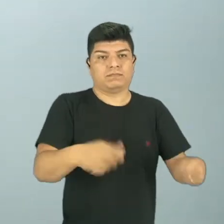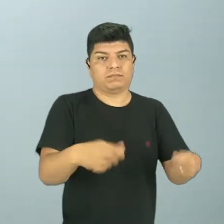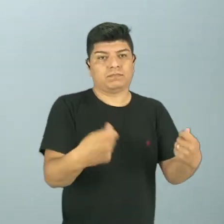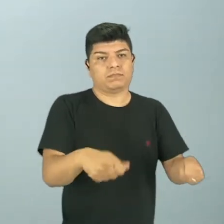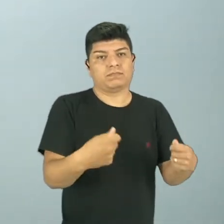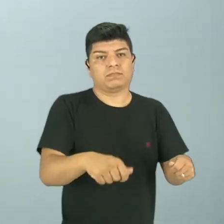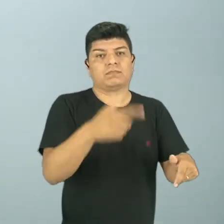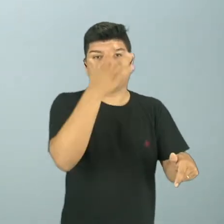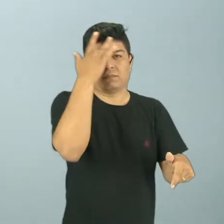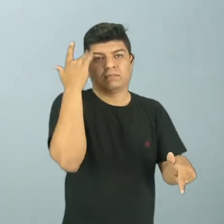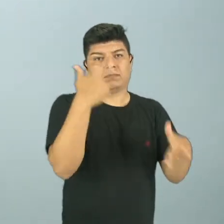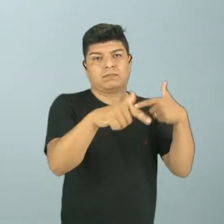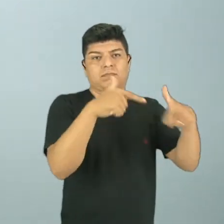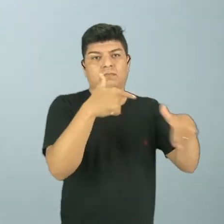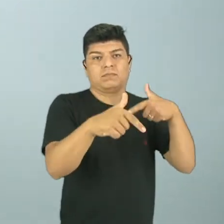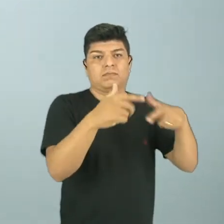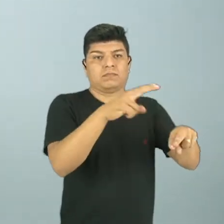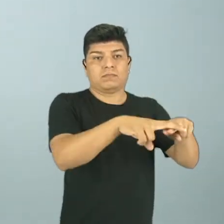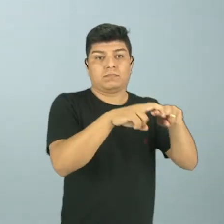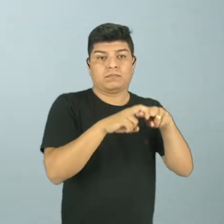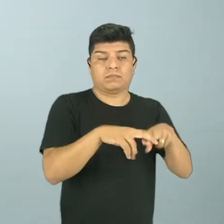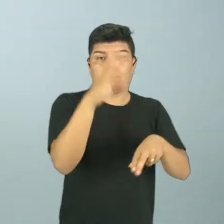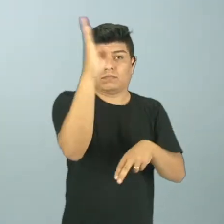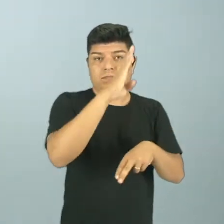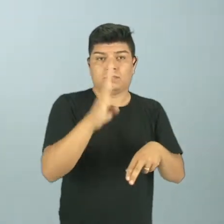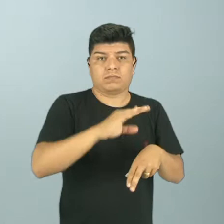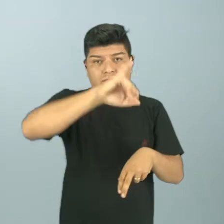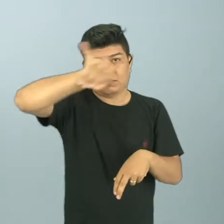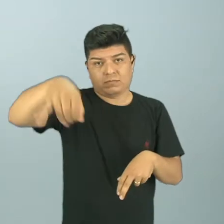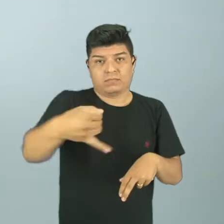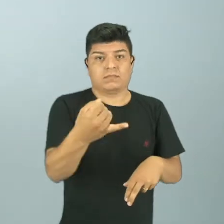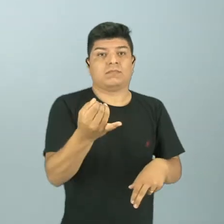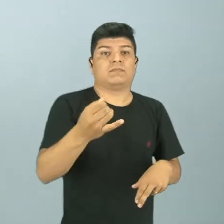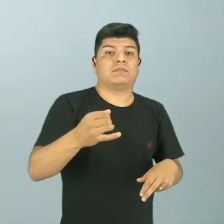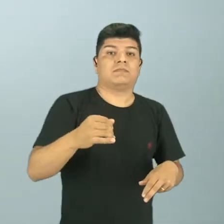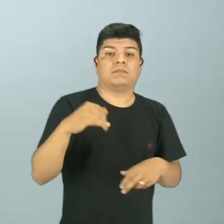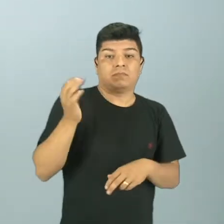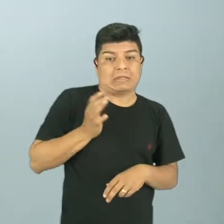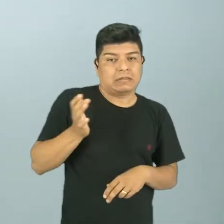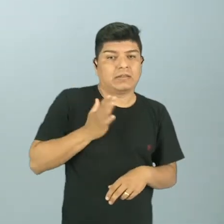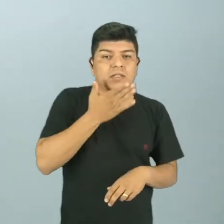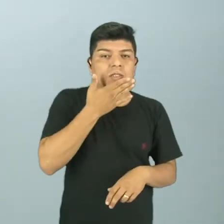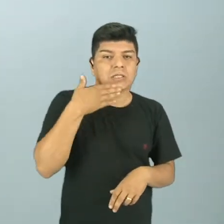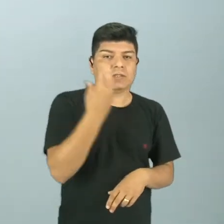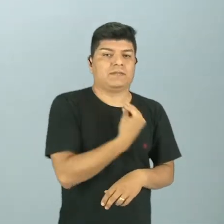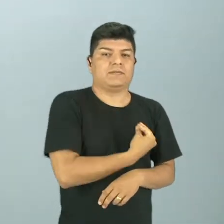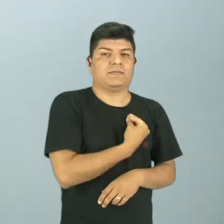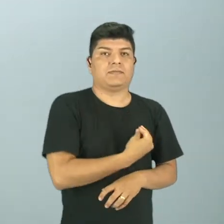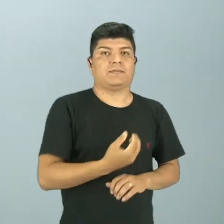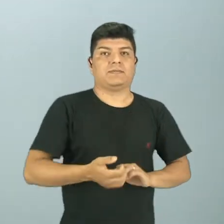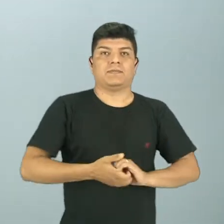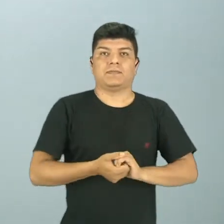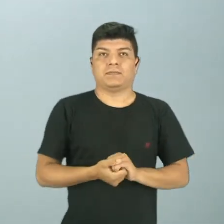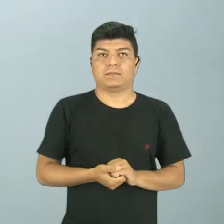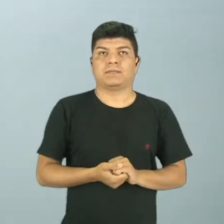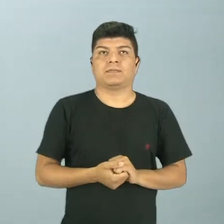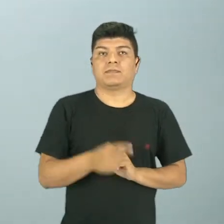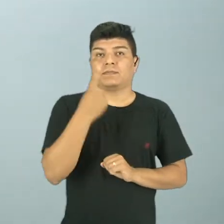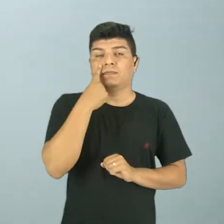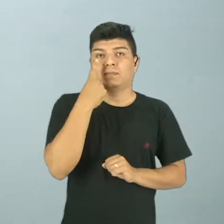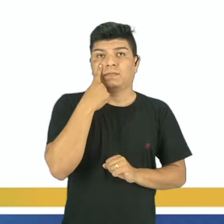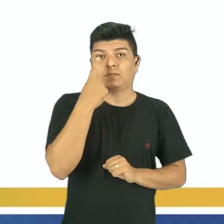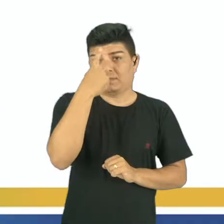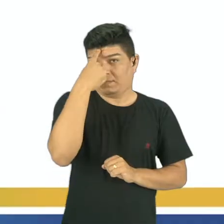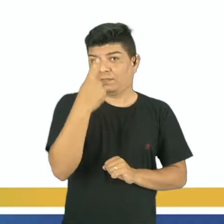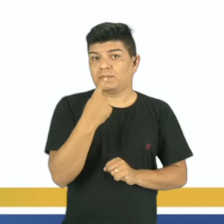precisava dessa mão de obra. Então, eles vão ver no Brasil a chance de construir riquezas, né, de melhorar de vida. E aí,